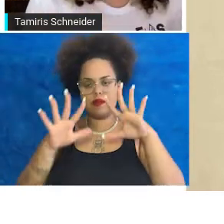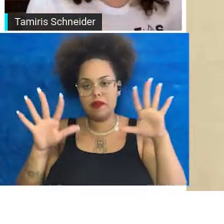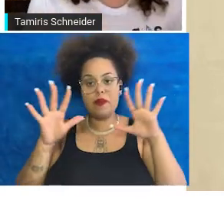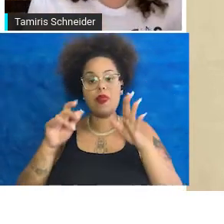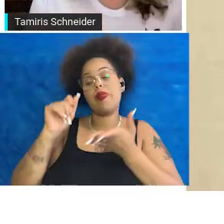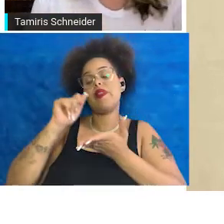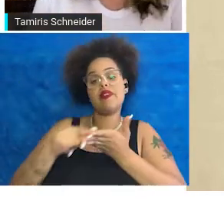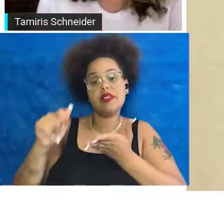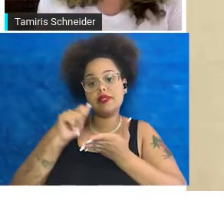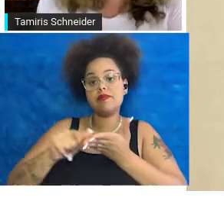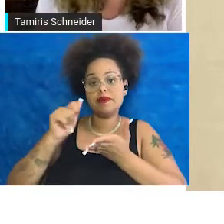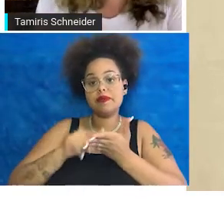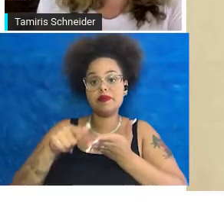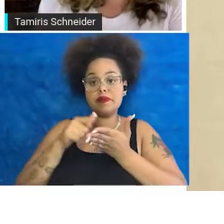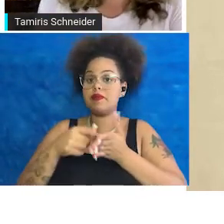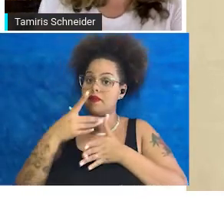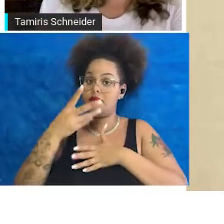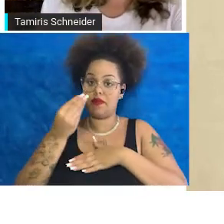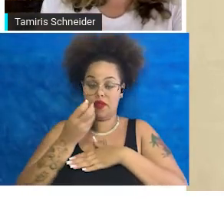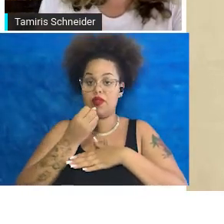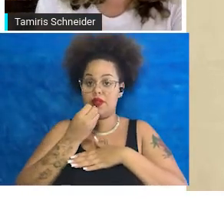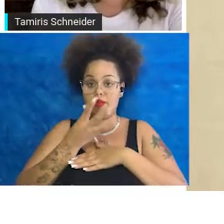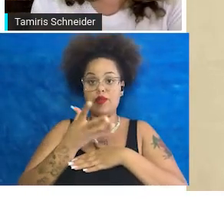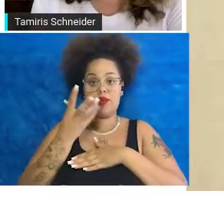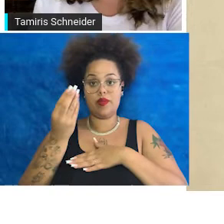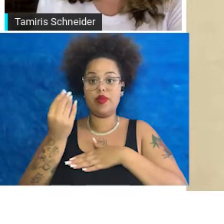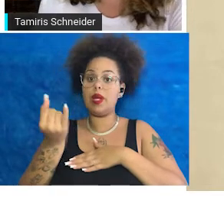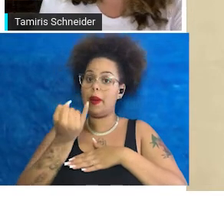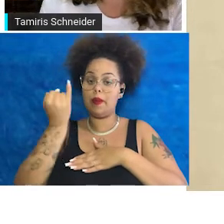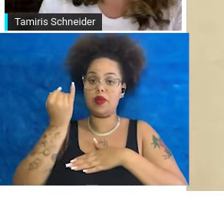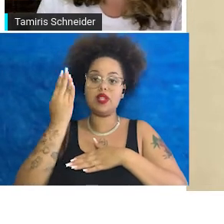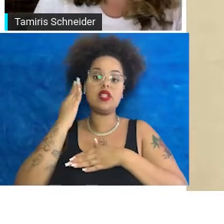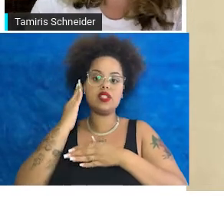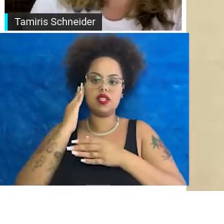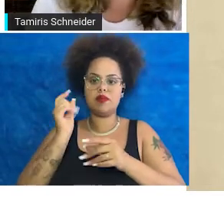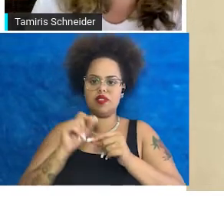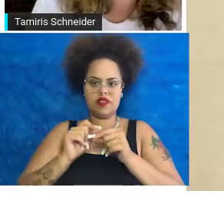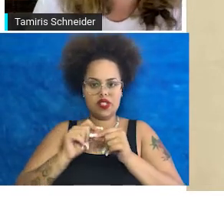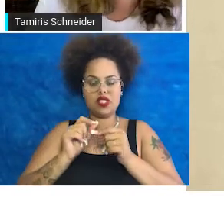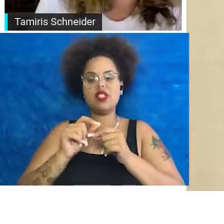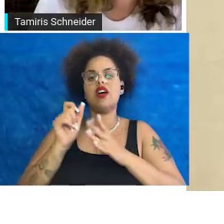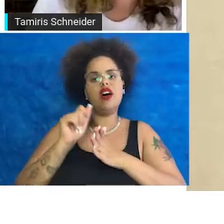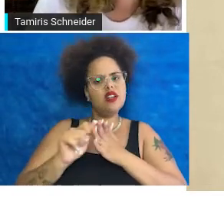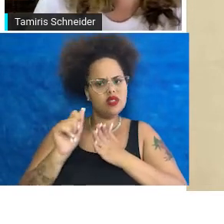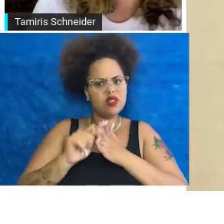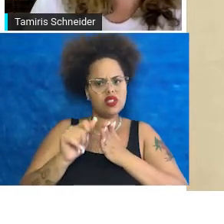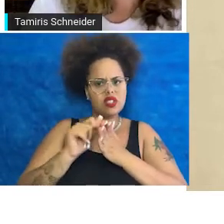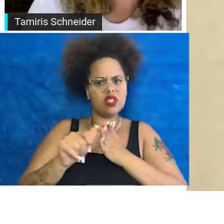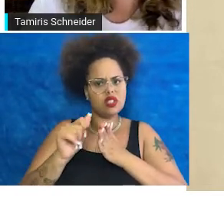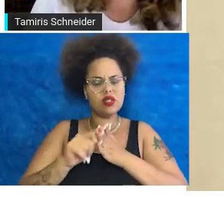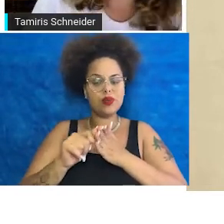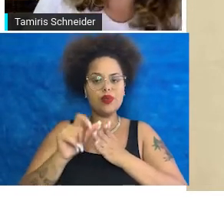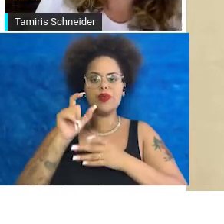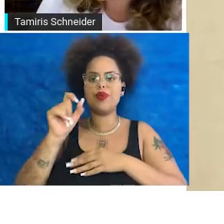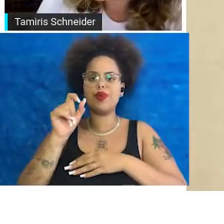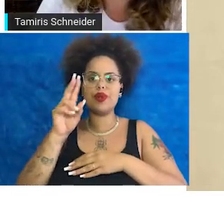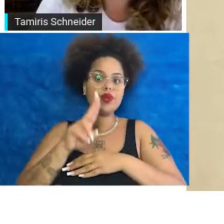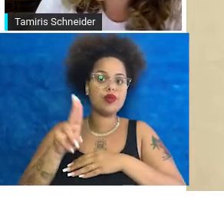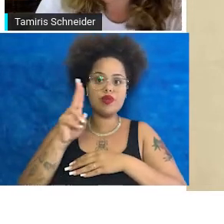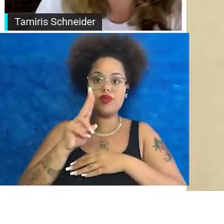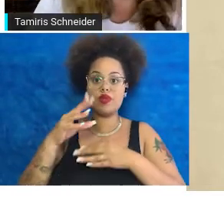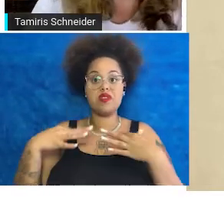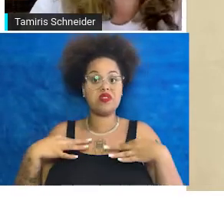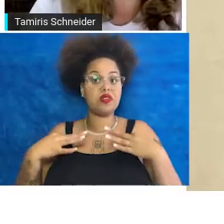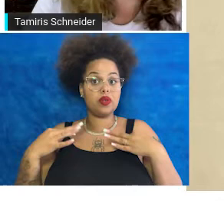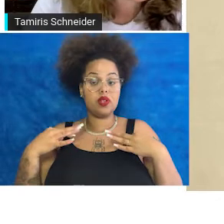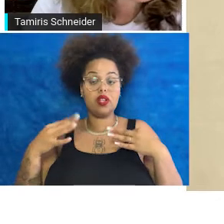vai anotando. É muito bom isso, é muito importante a gente saber fazer isso. Vai anotando, olha o que eles usaram de figurino,